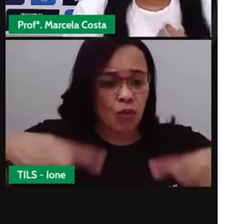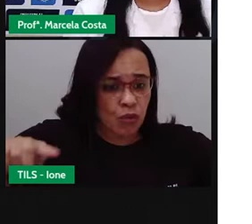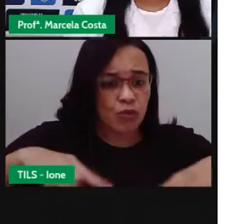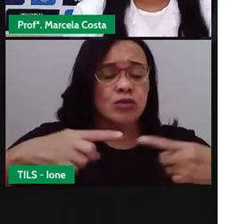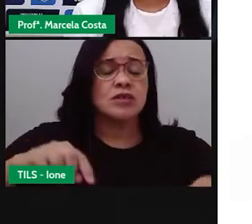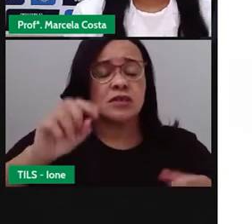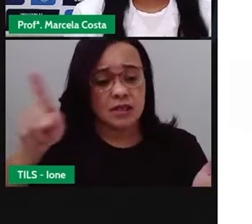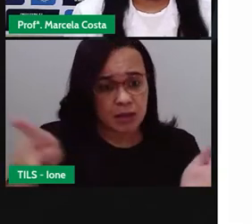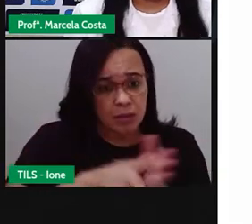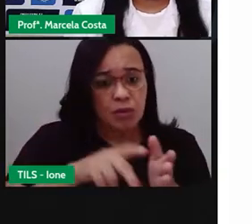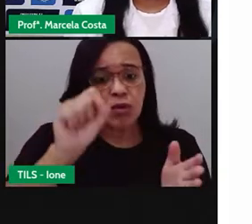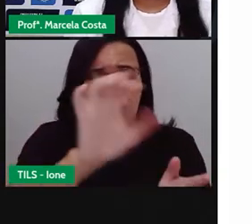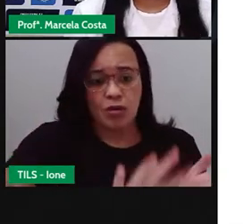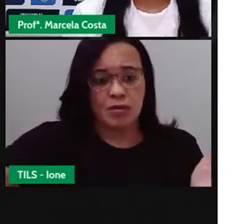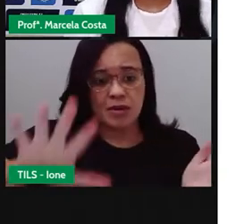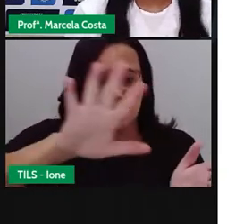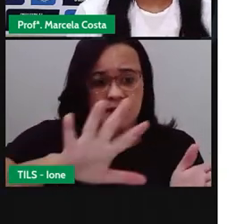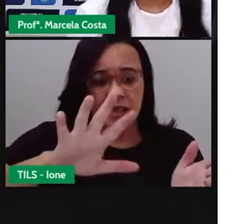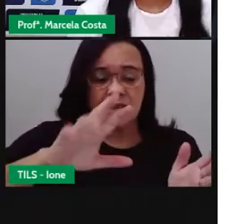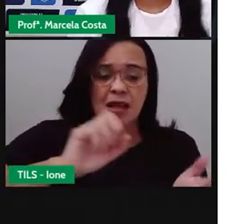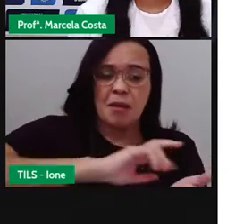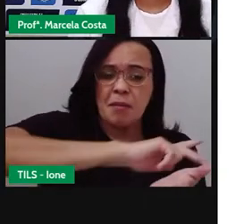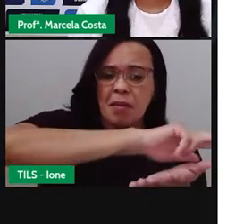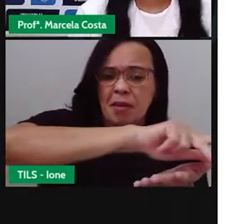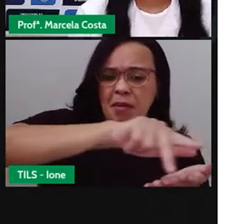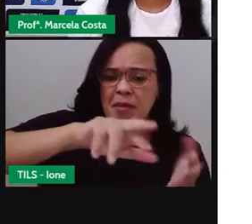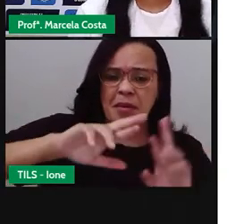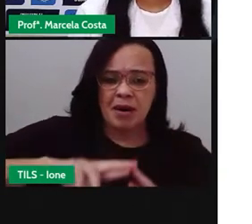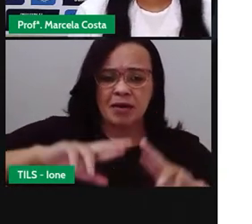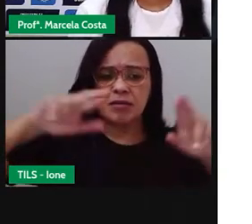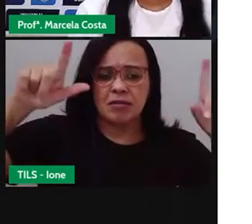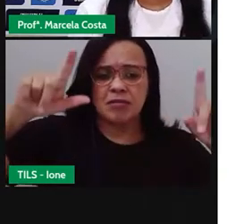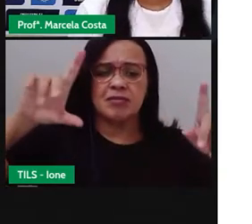que é tão diversificada.